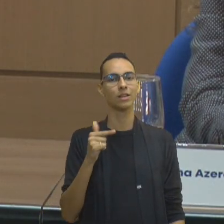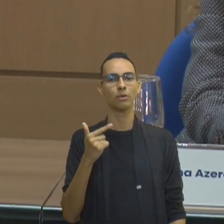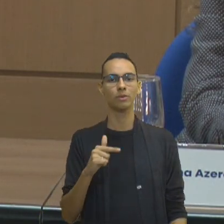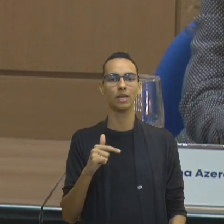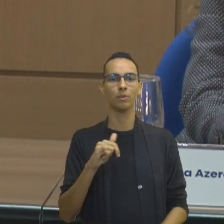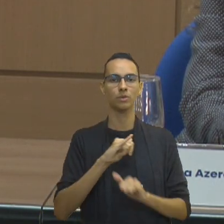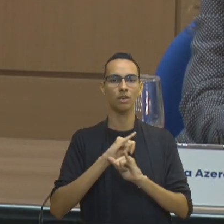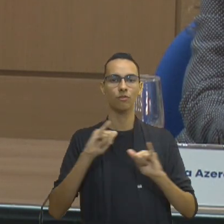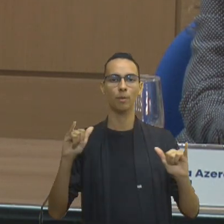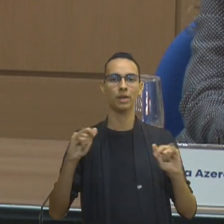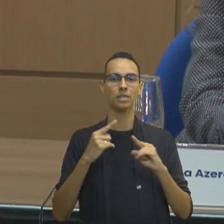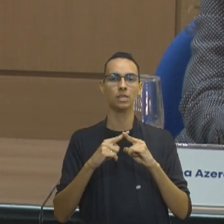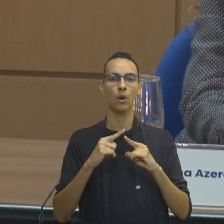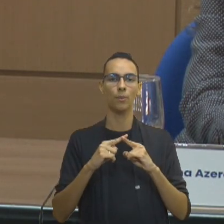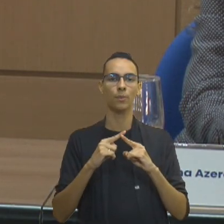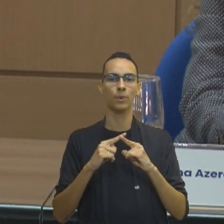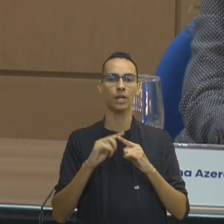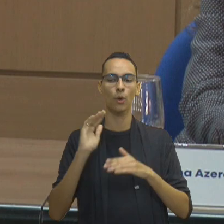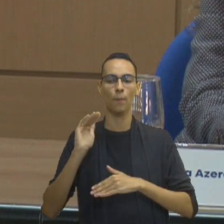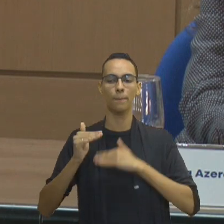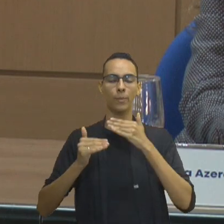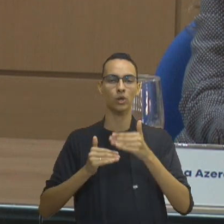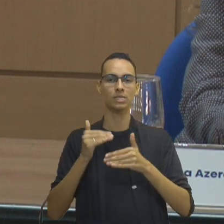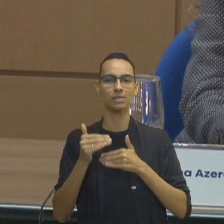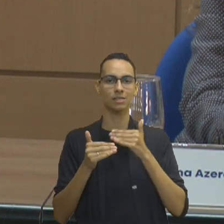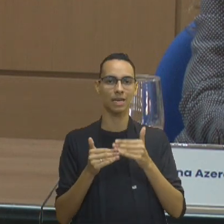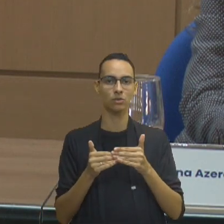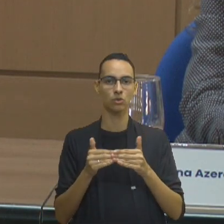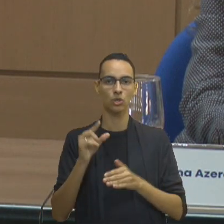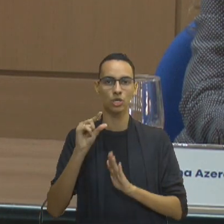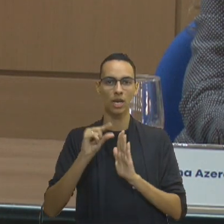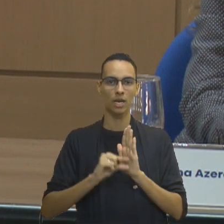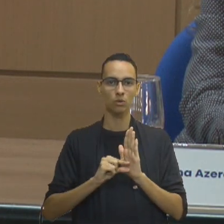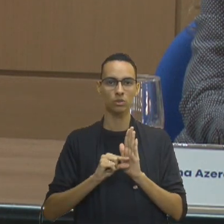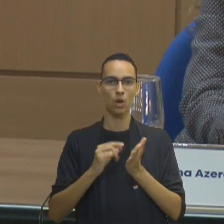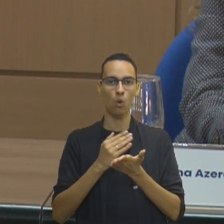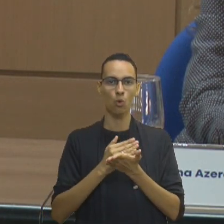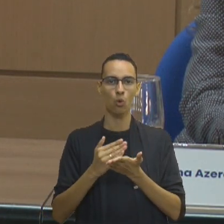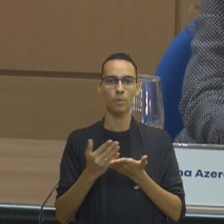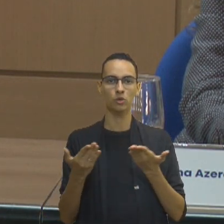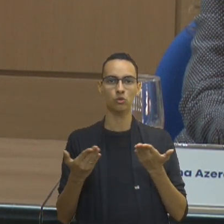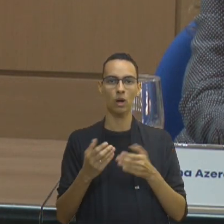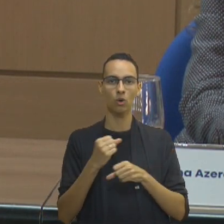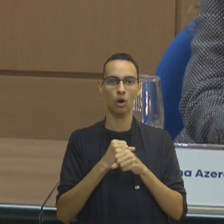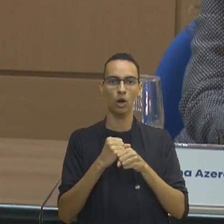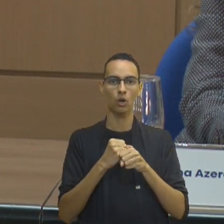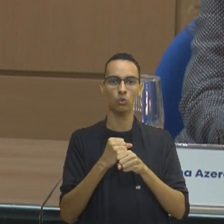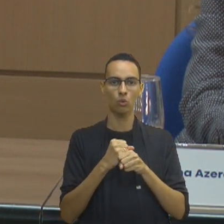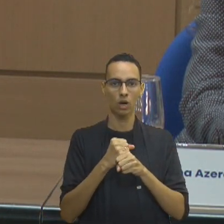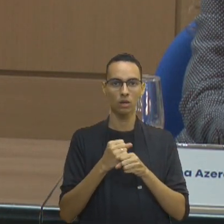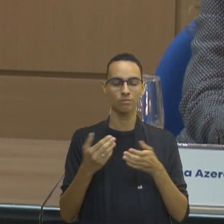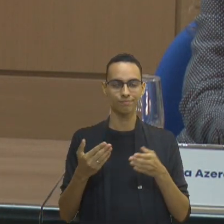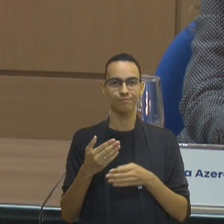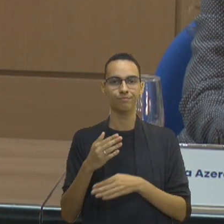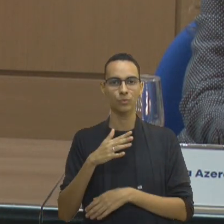de redução ele vem sendo feito, né? Iniciado agora em março, né? E provavelmente dentro de um mês a